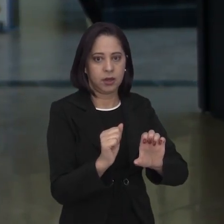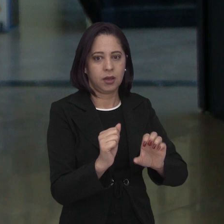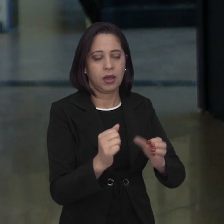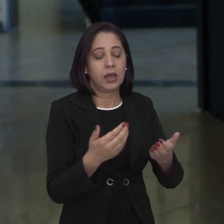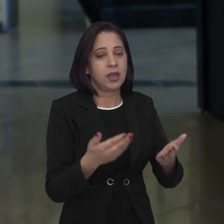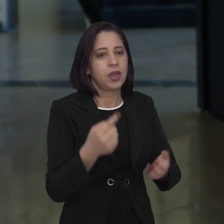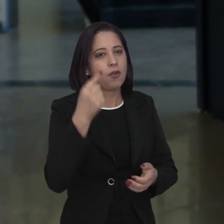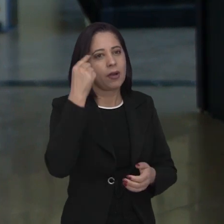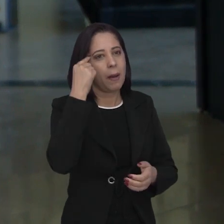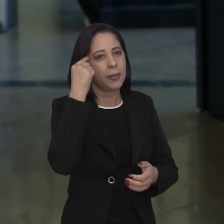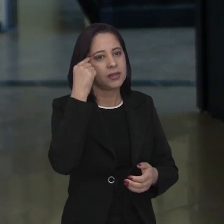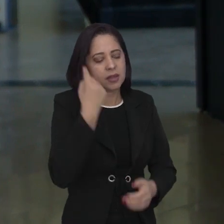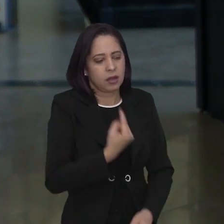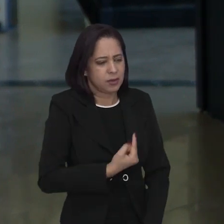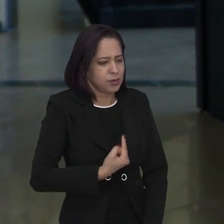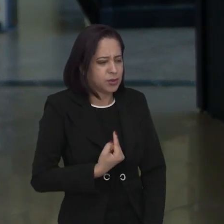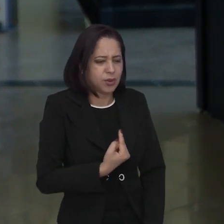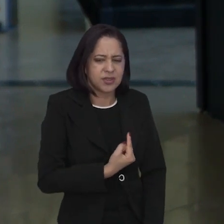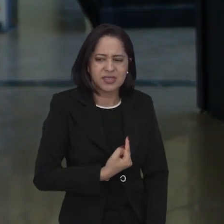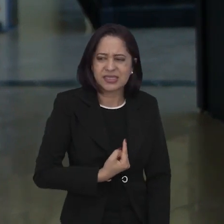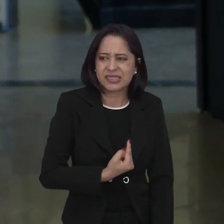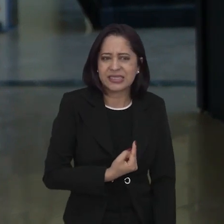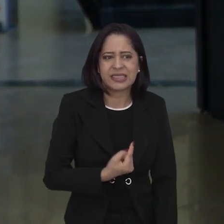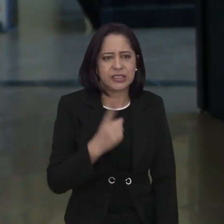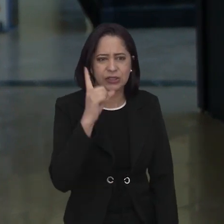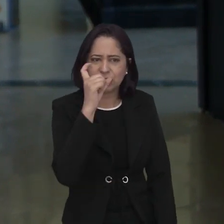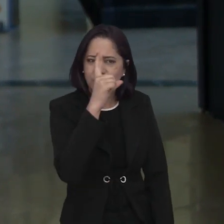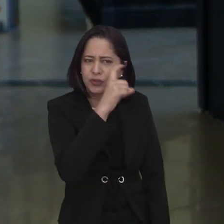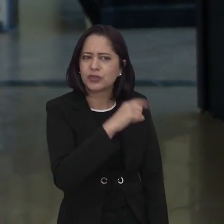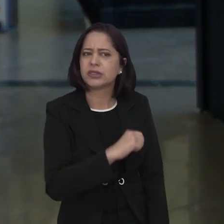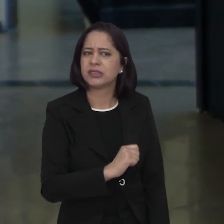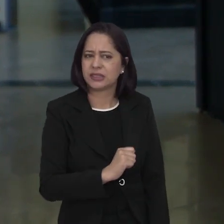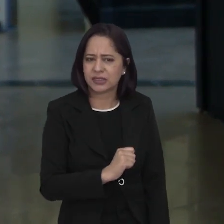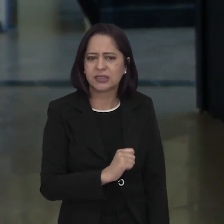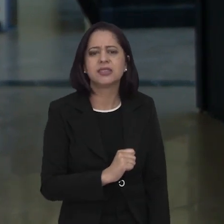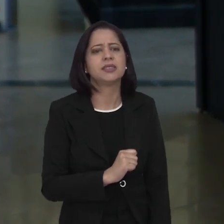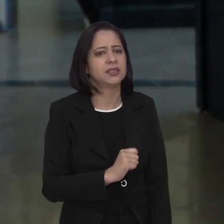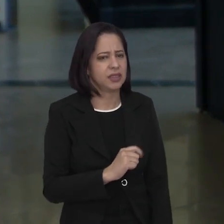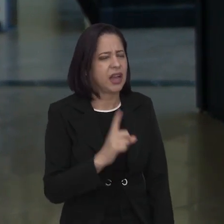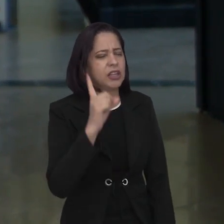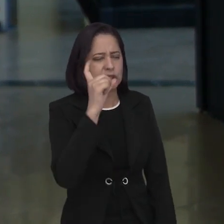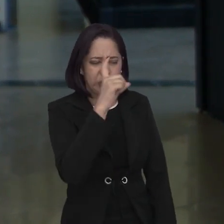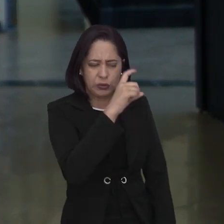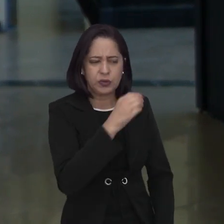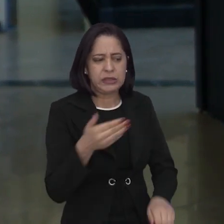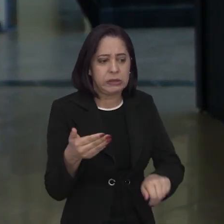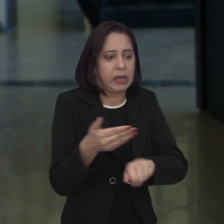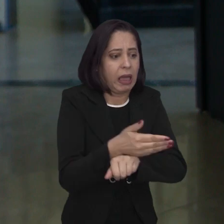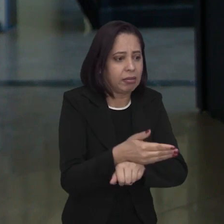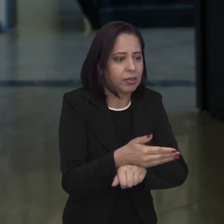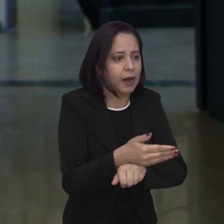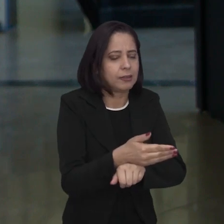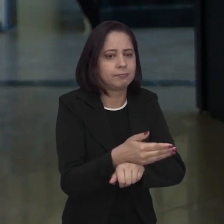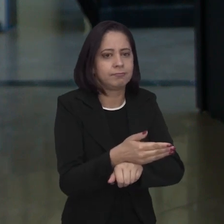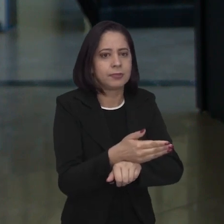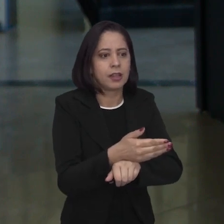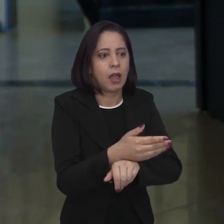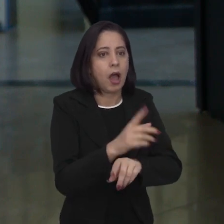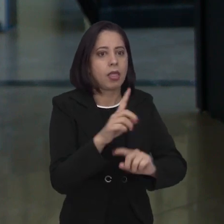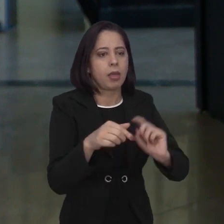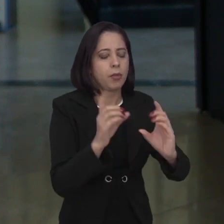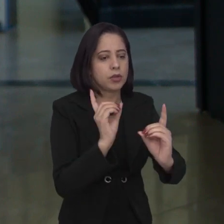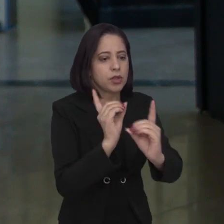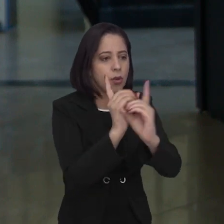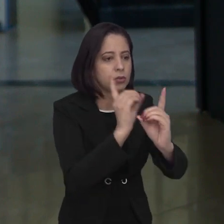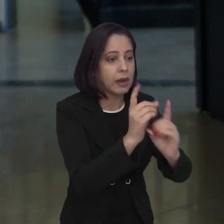questão do solitário, né? Do empreendedorismo solitário. A gente vê que é muito solitário esse mundo, no começo, até você encontrar